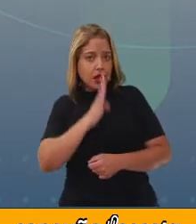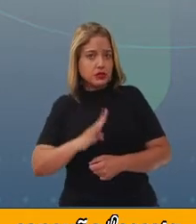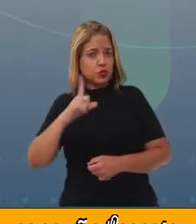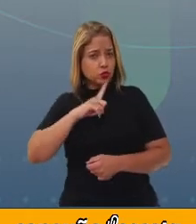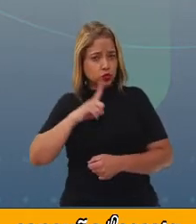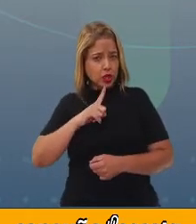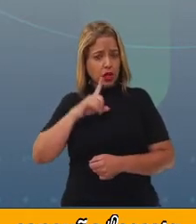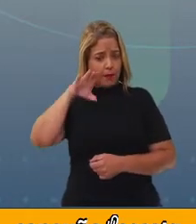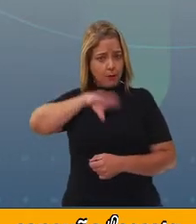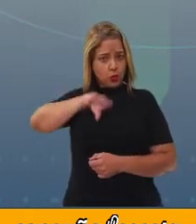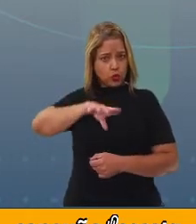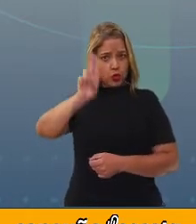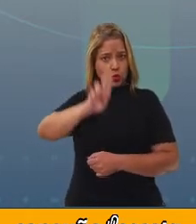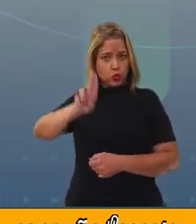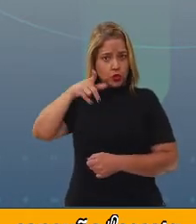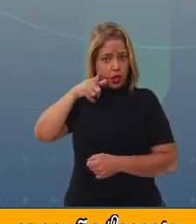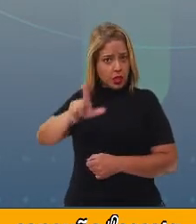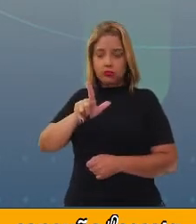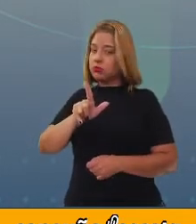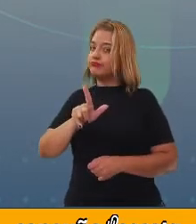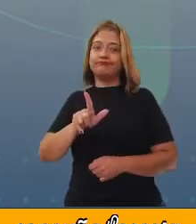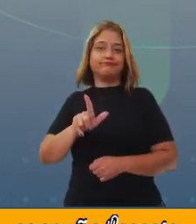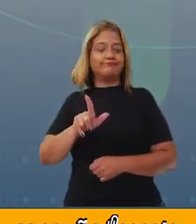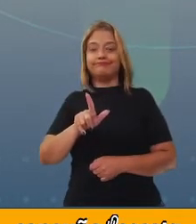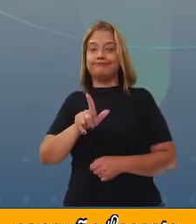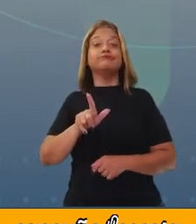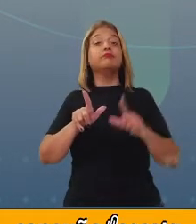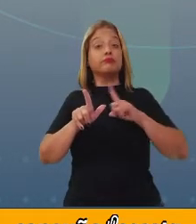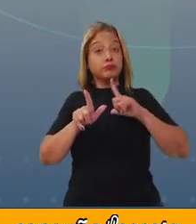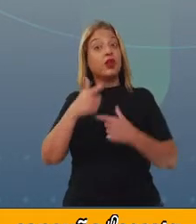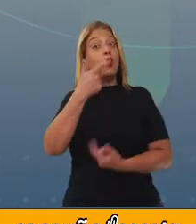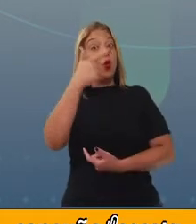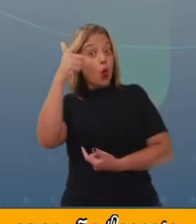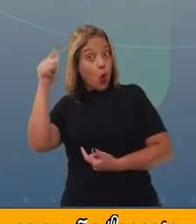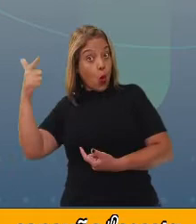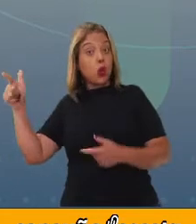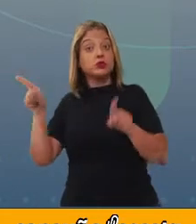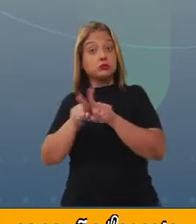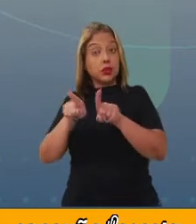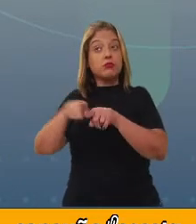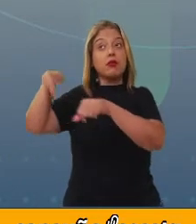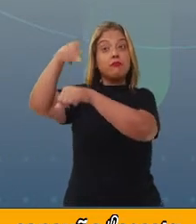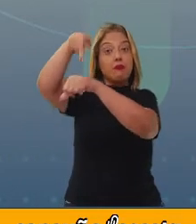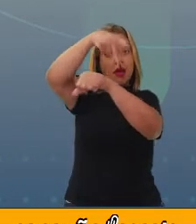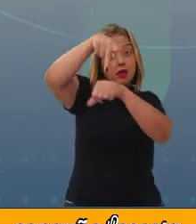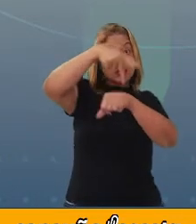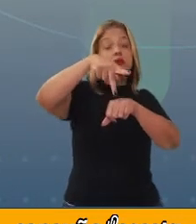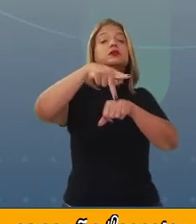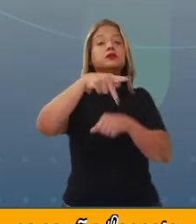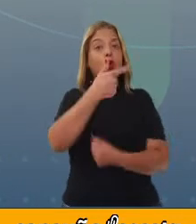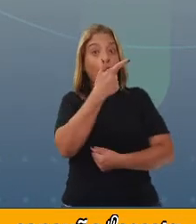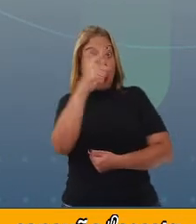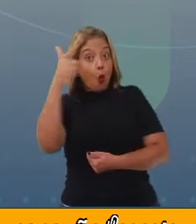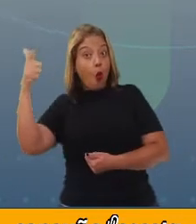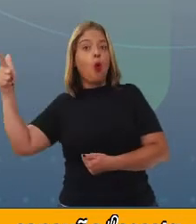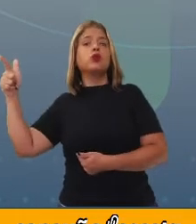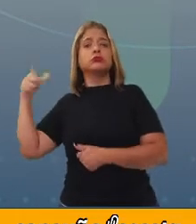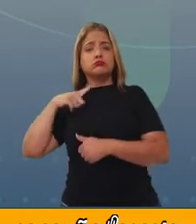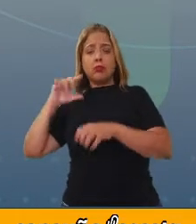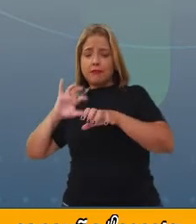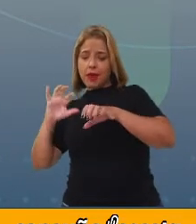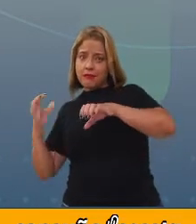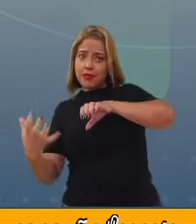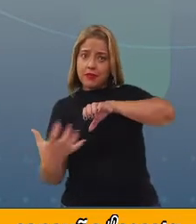nós falamos o português. Sabia disso? Existem alguns outros países em outros continentes